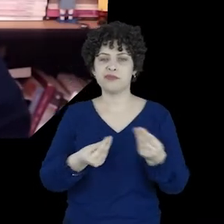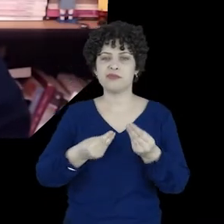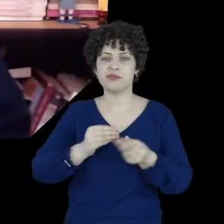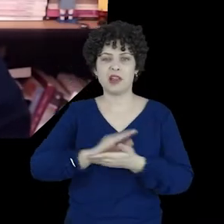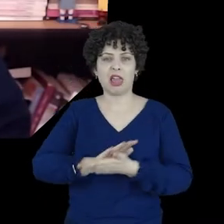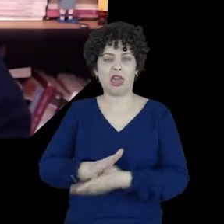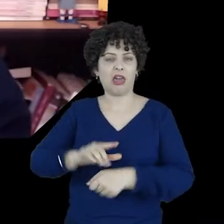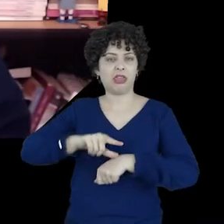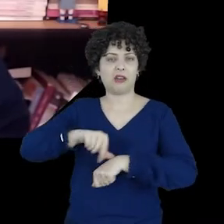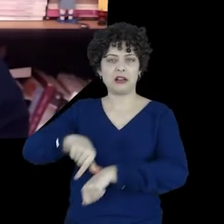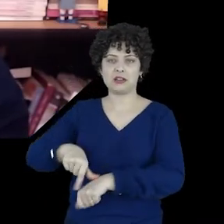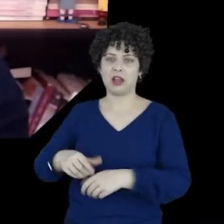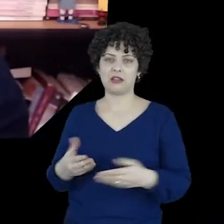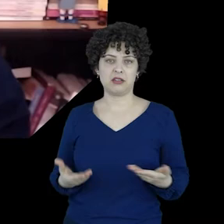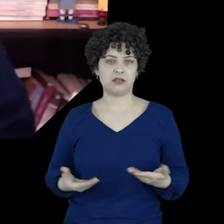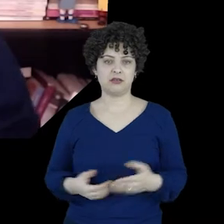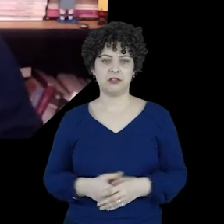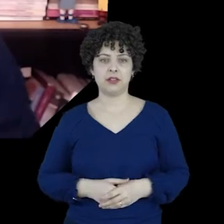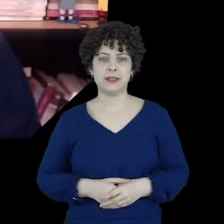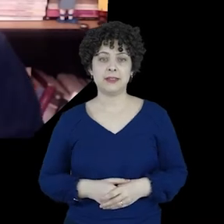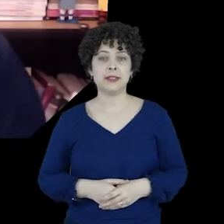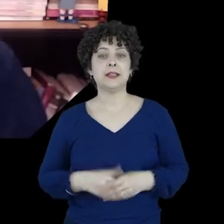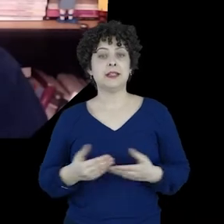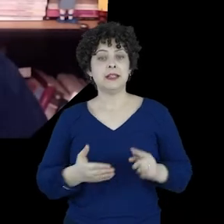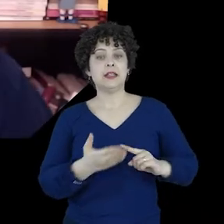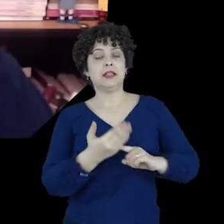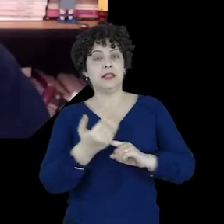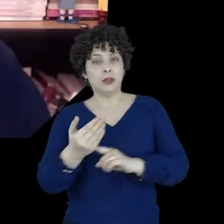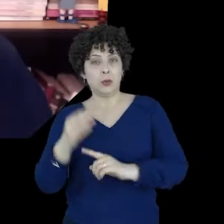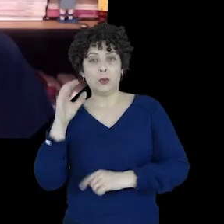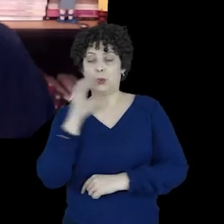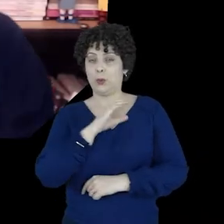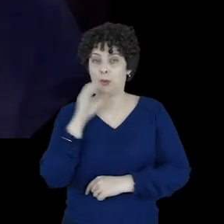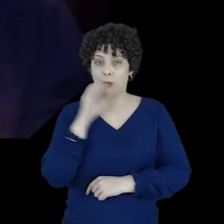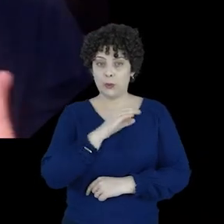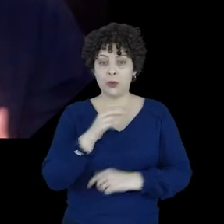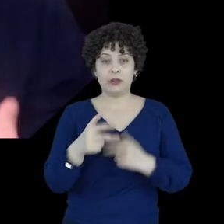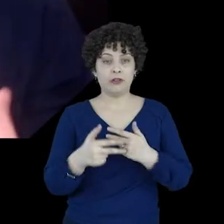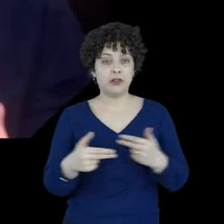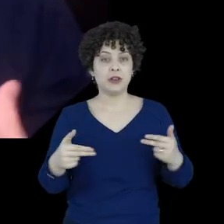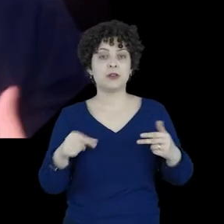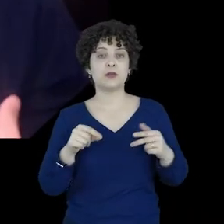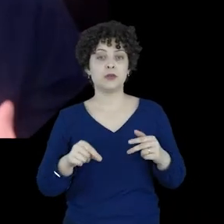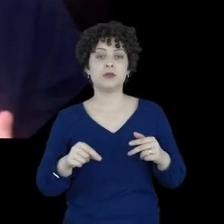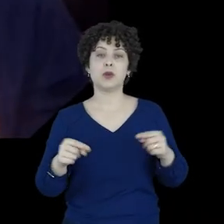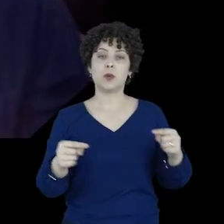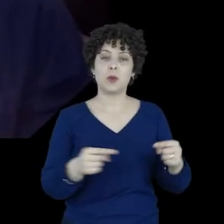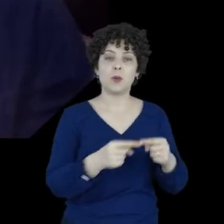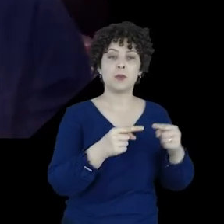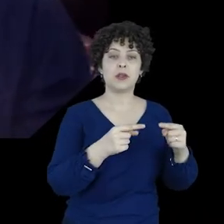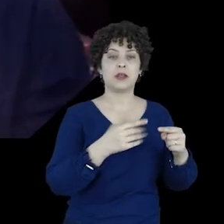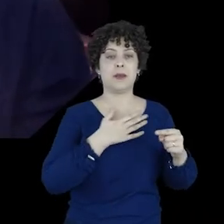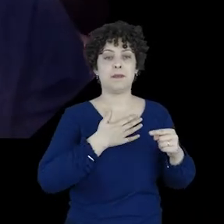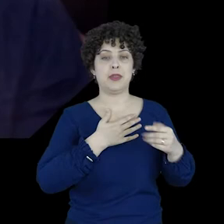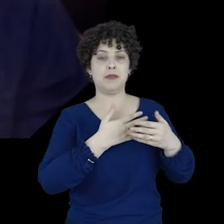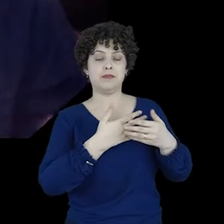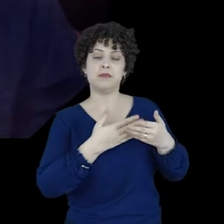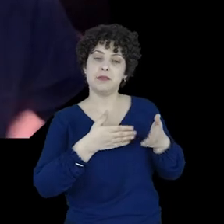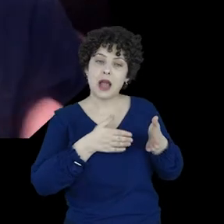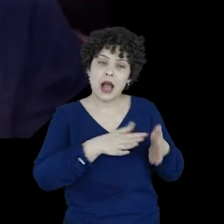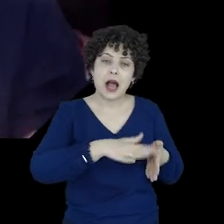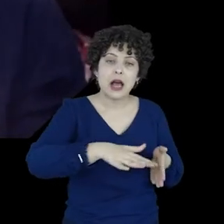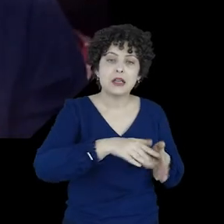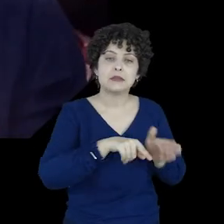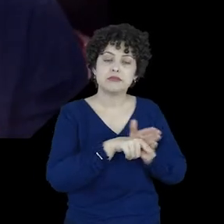defasada. E quanto às tecnologias emergentes, que têm mais a ver com a minha linha de